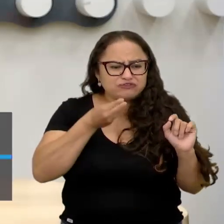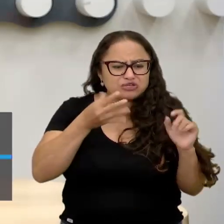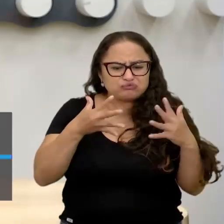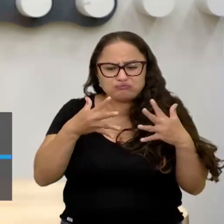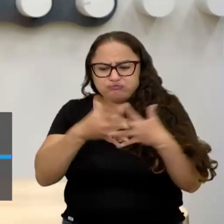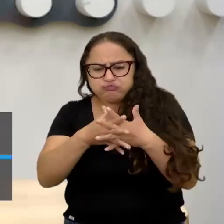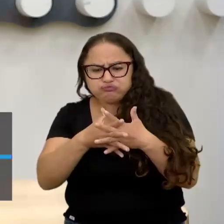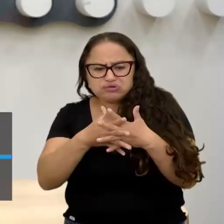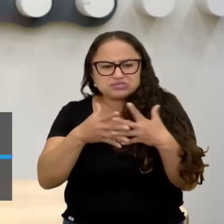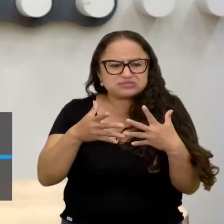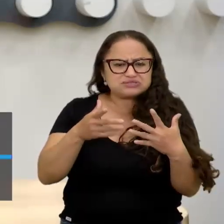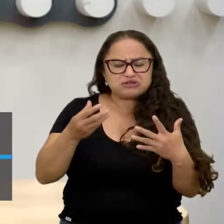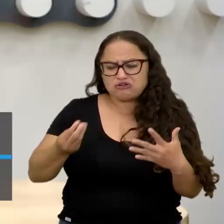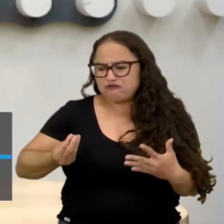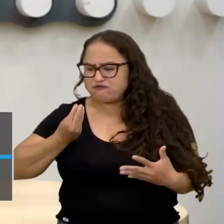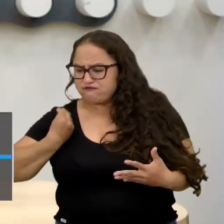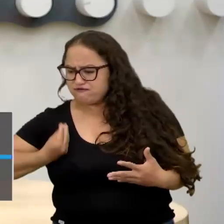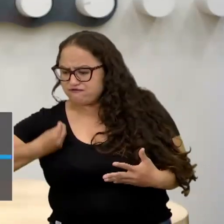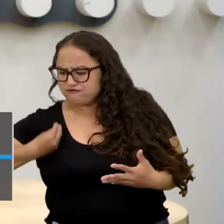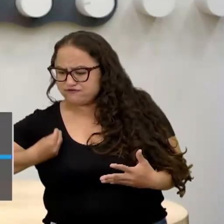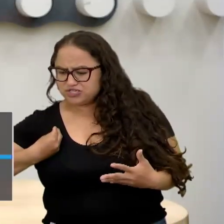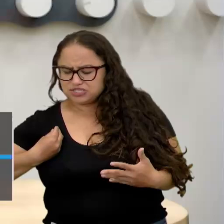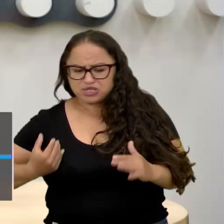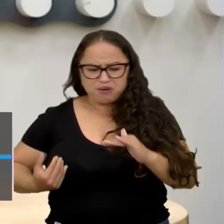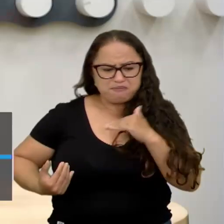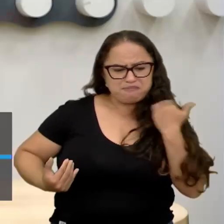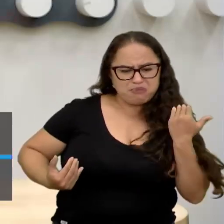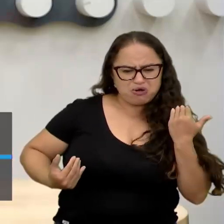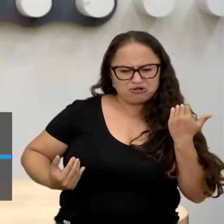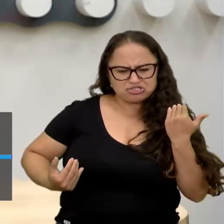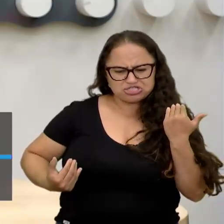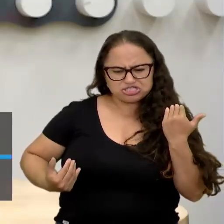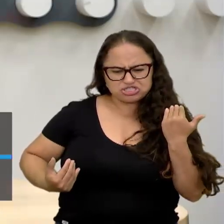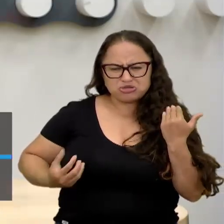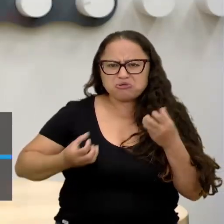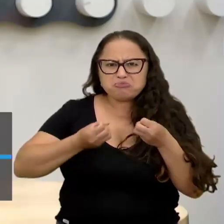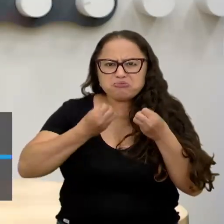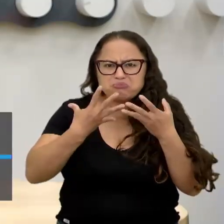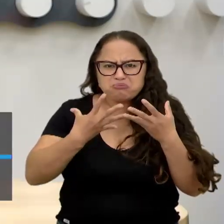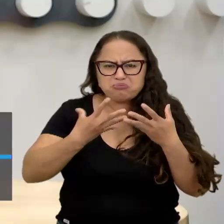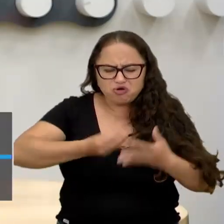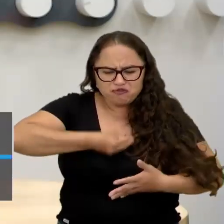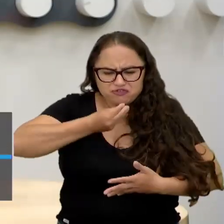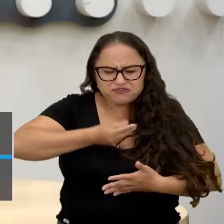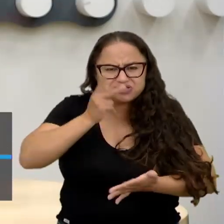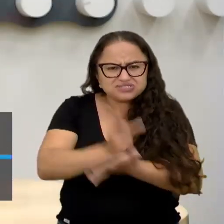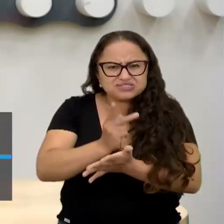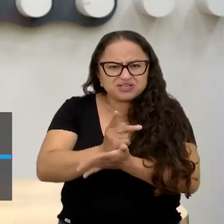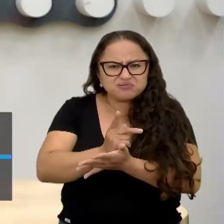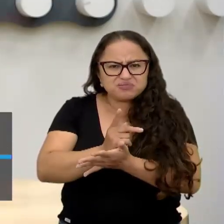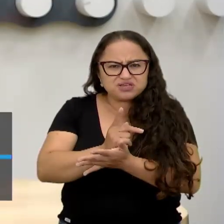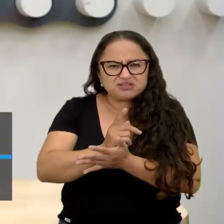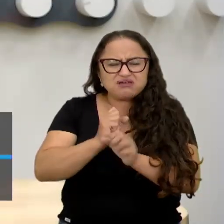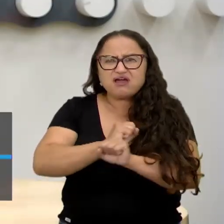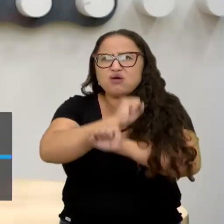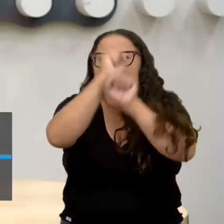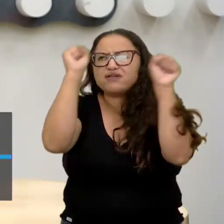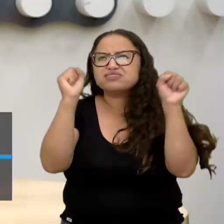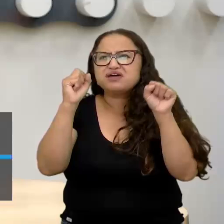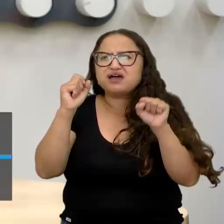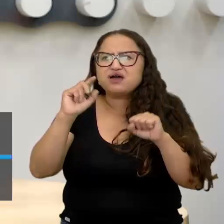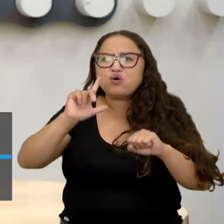confunde vida e morte ao mesmo tempo, tá? Você tem uma vida que não vale a pena, será que vale a pena eu levantar no outro dia? Será que vale a pena